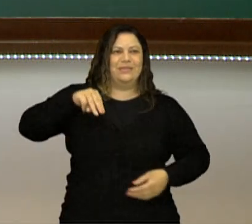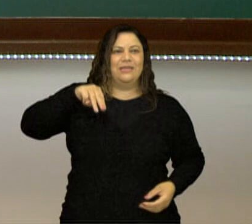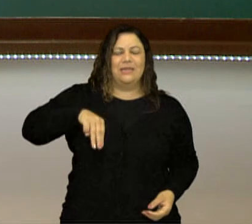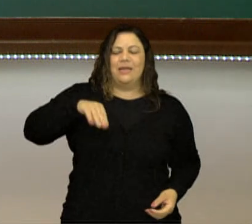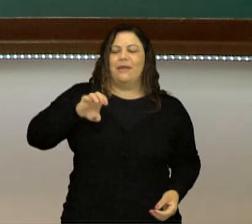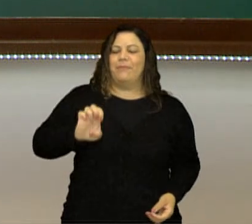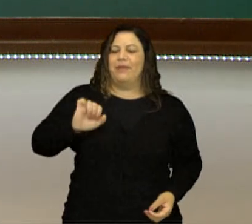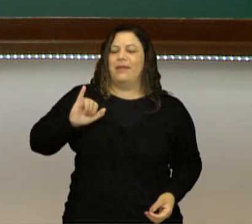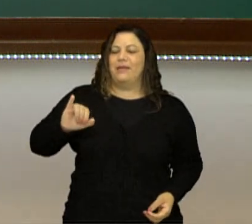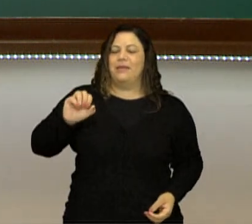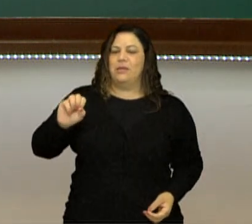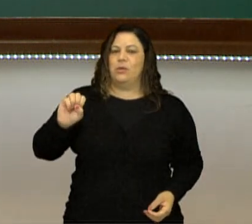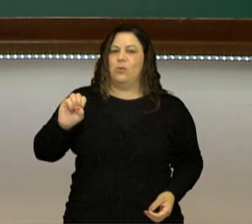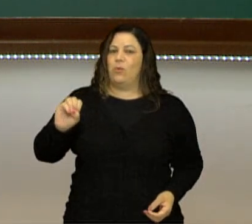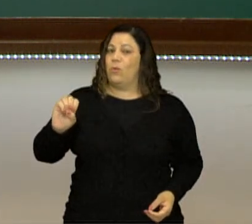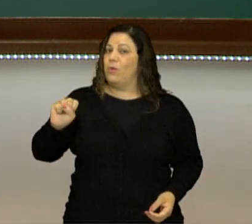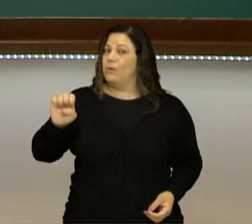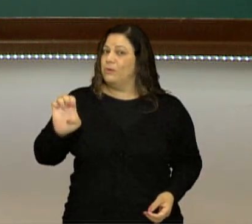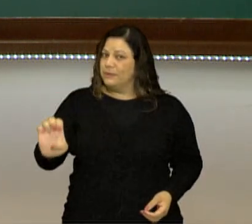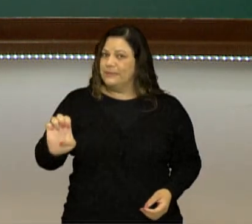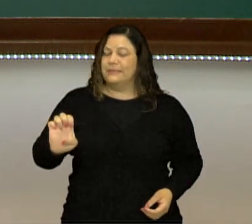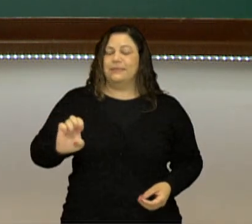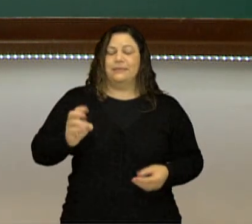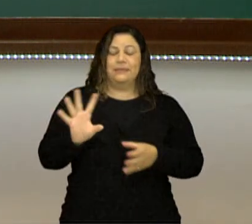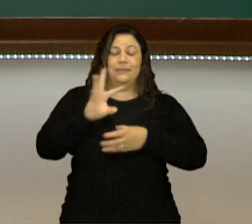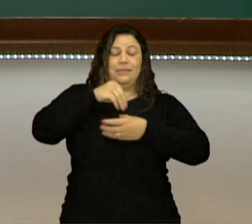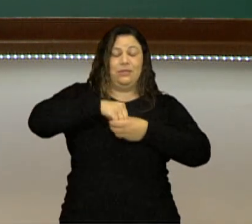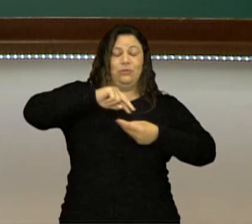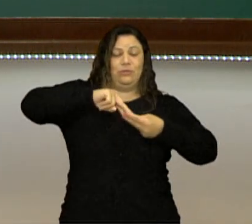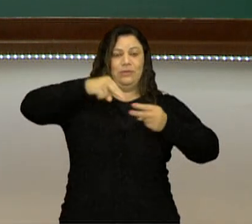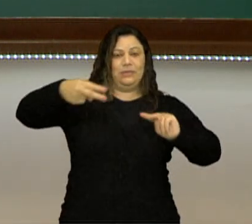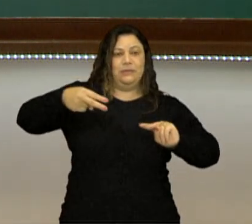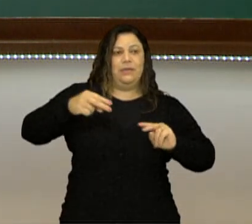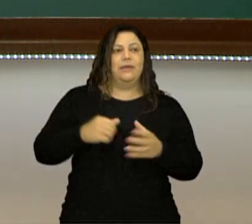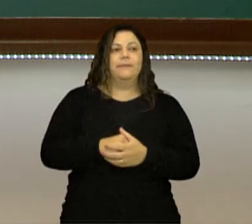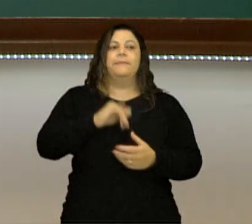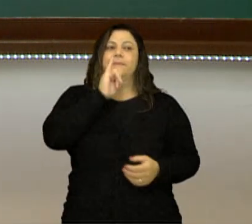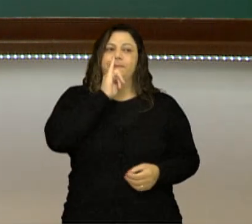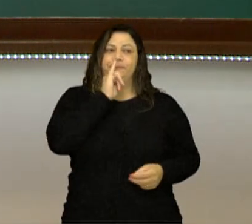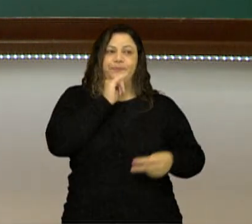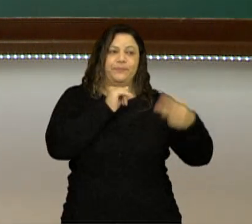que vai estar dentro dessa célula. Então nós temos aqui, por exemplo, a célula